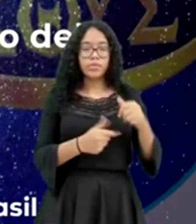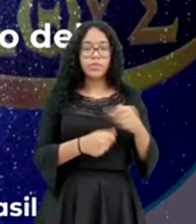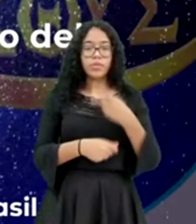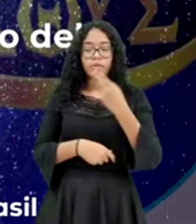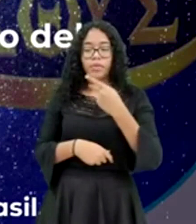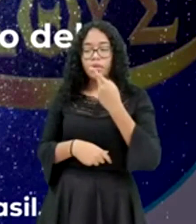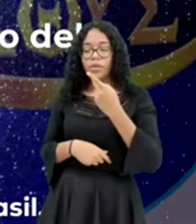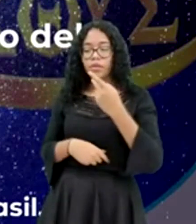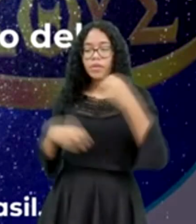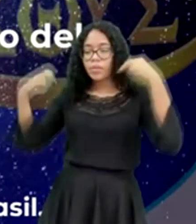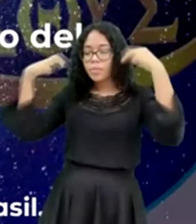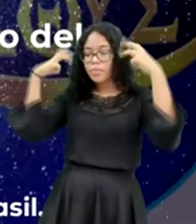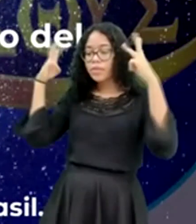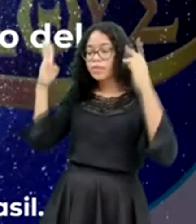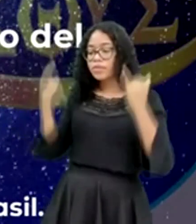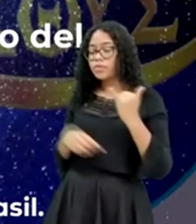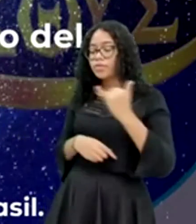disseram: